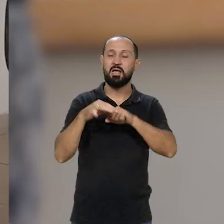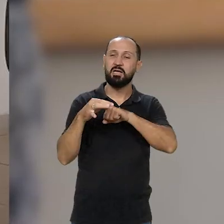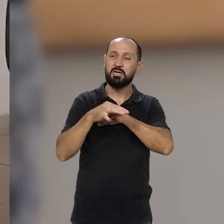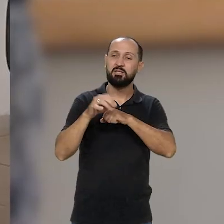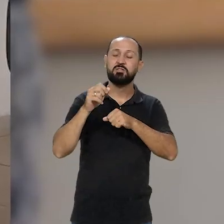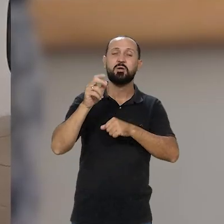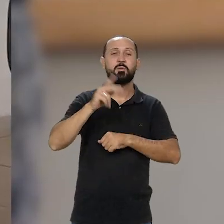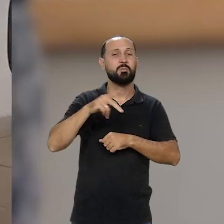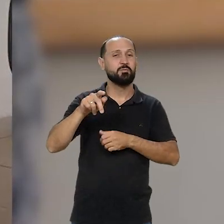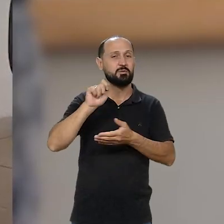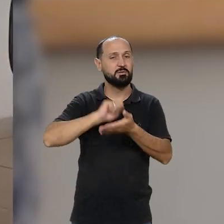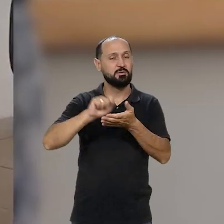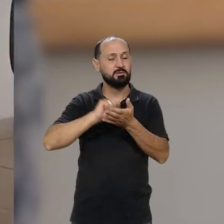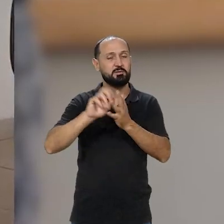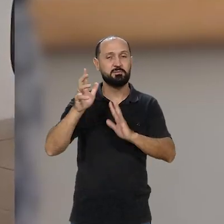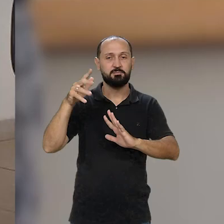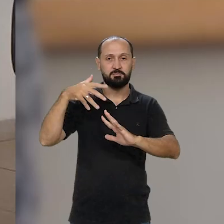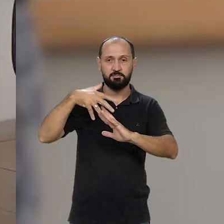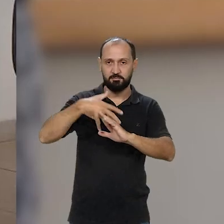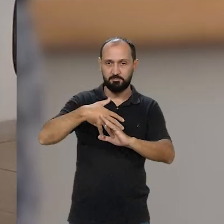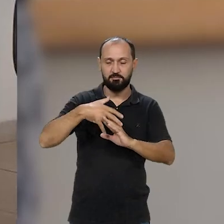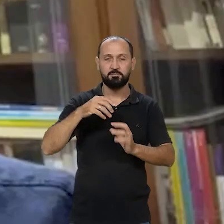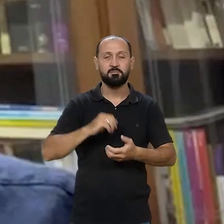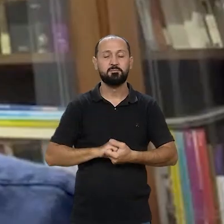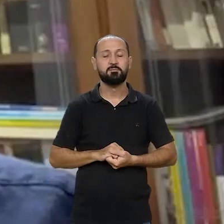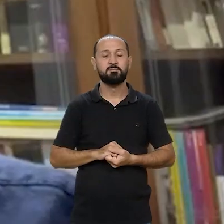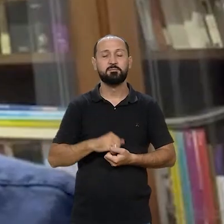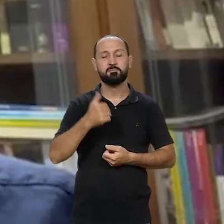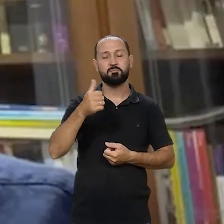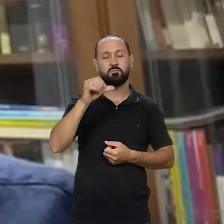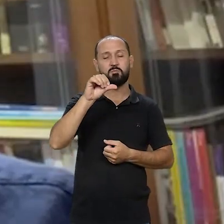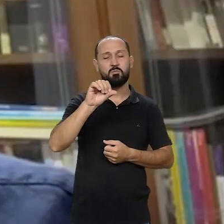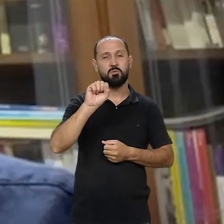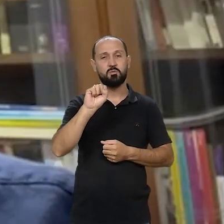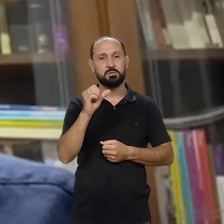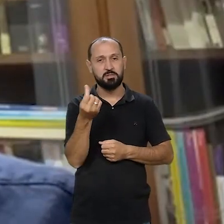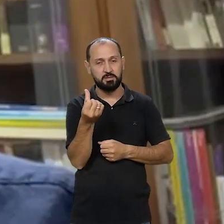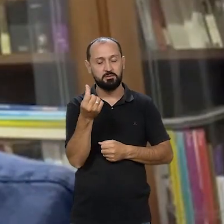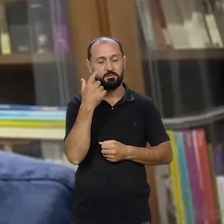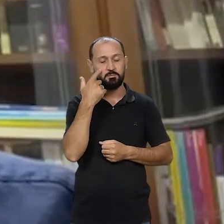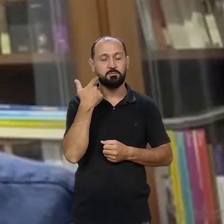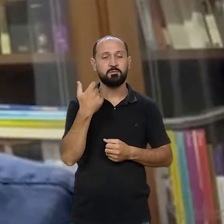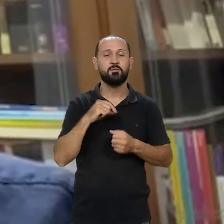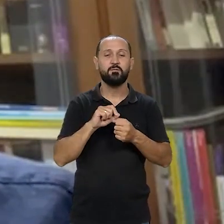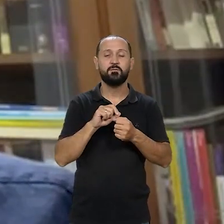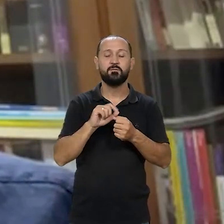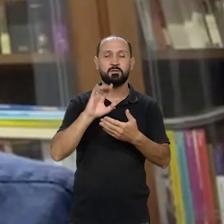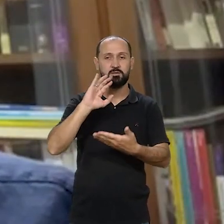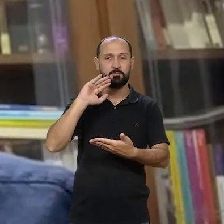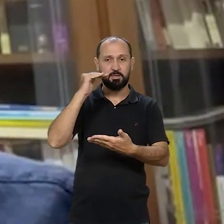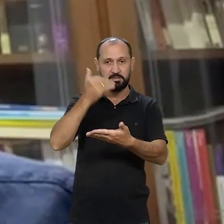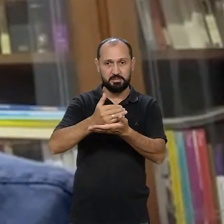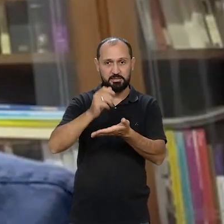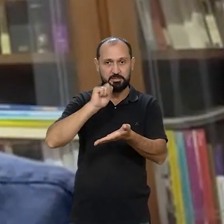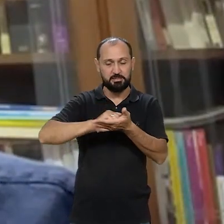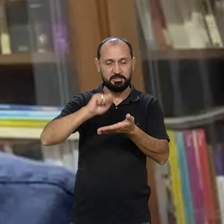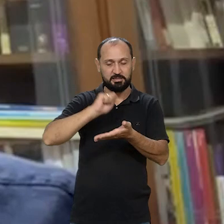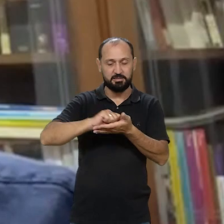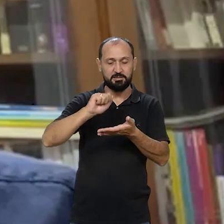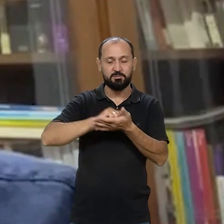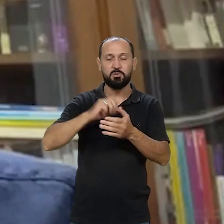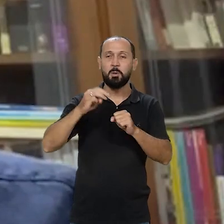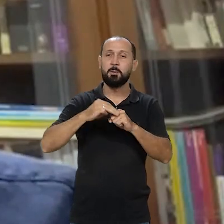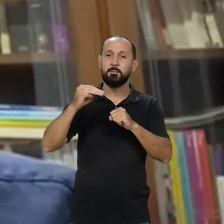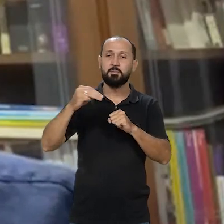crítica literária e professora da UFMS. Em 1986, eu fiz a minha dissertação de